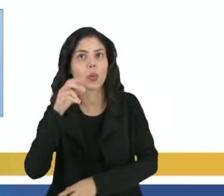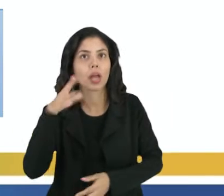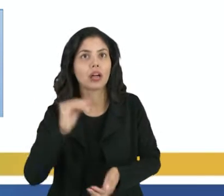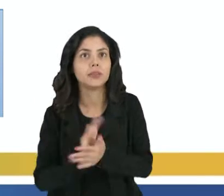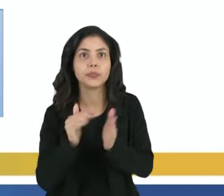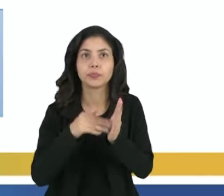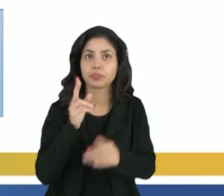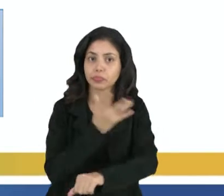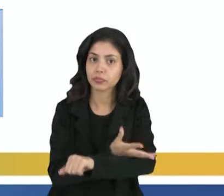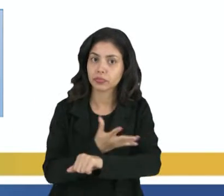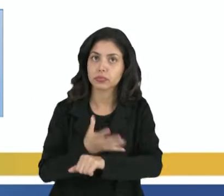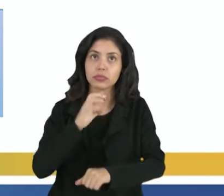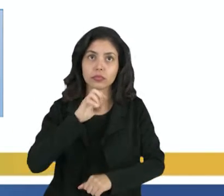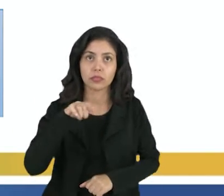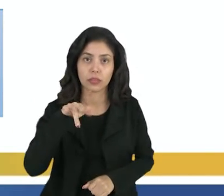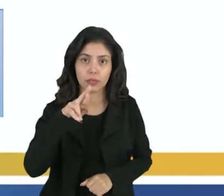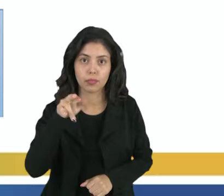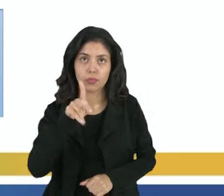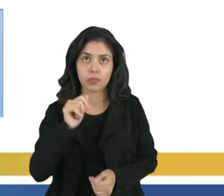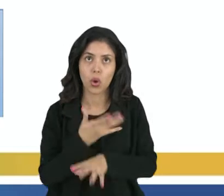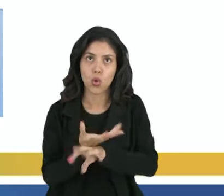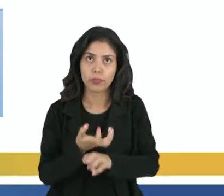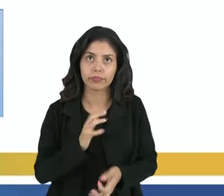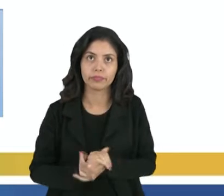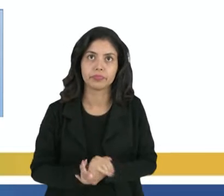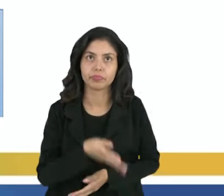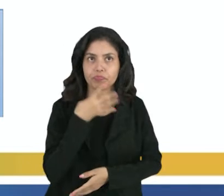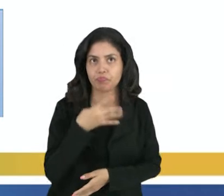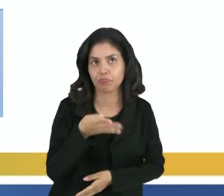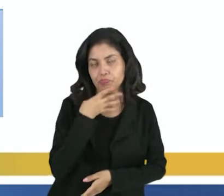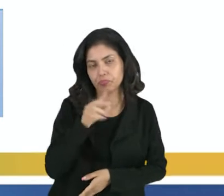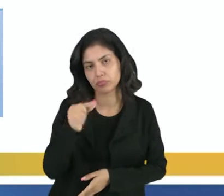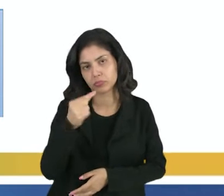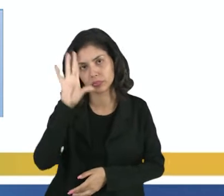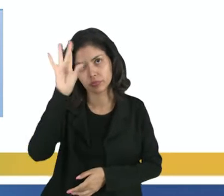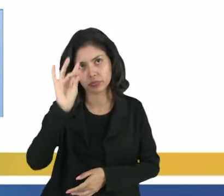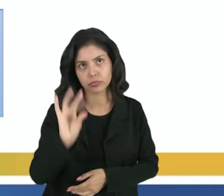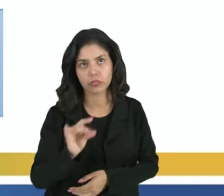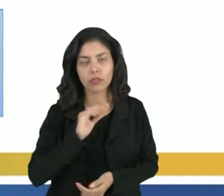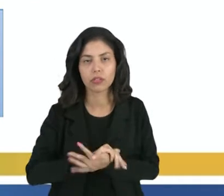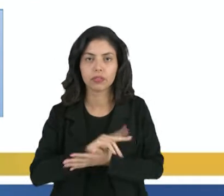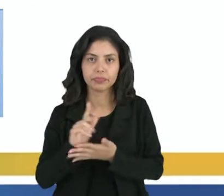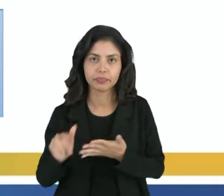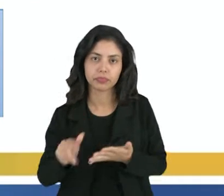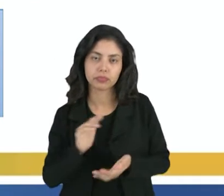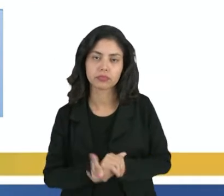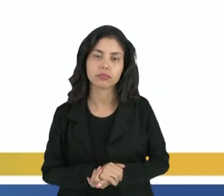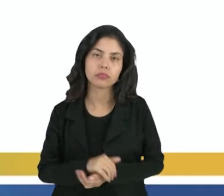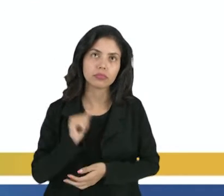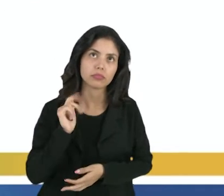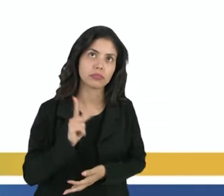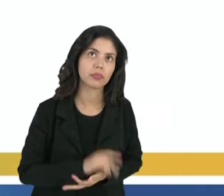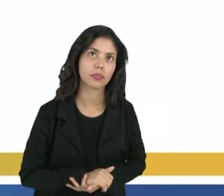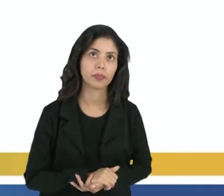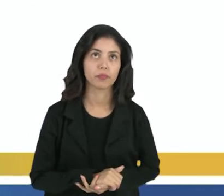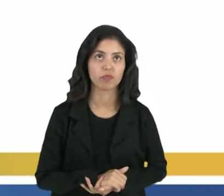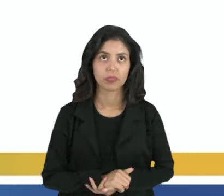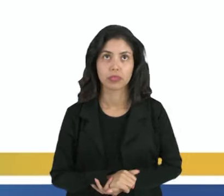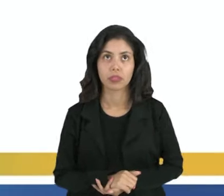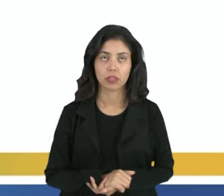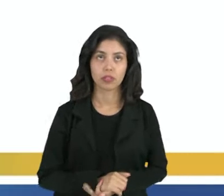tropicais até a vegetação cerrada. E nós vamos conhecer um pouco mais dessas diversidades, ok?